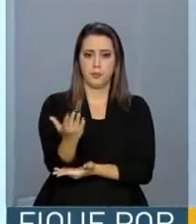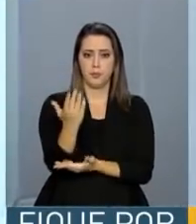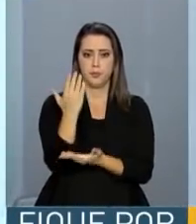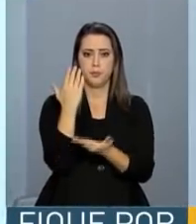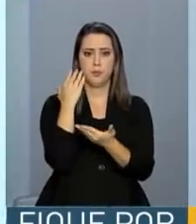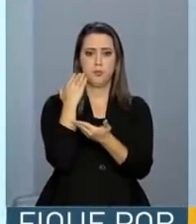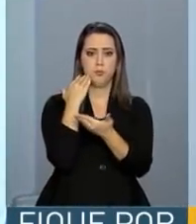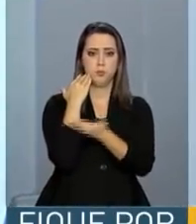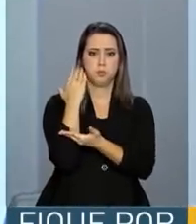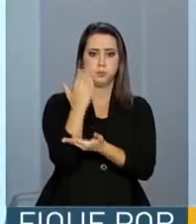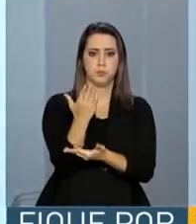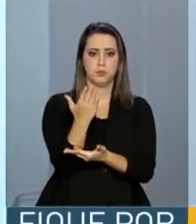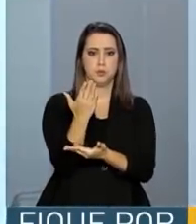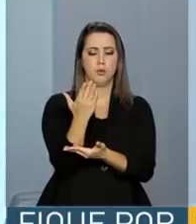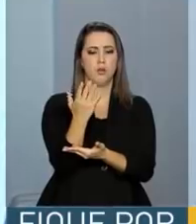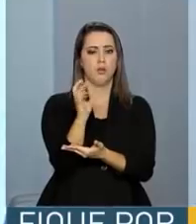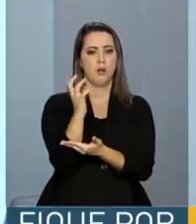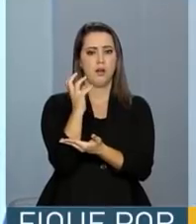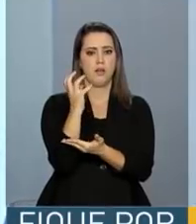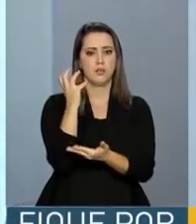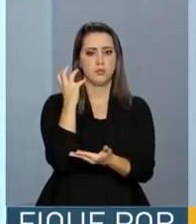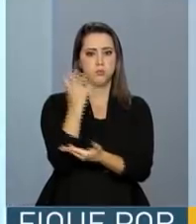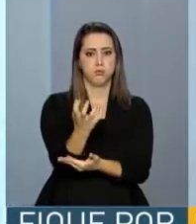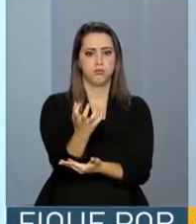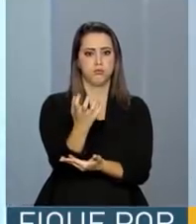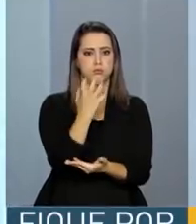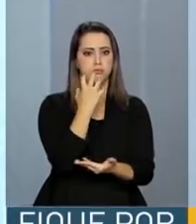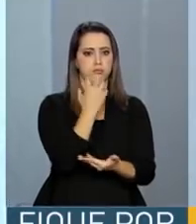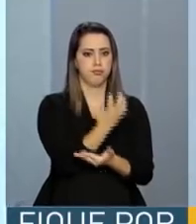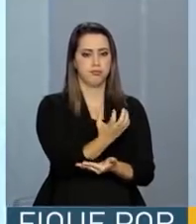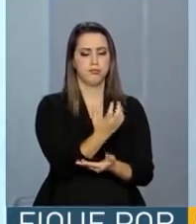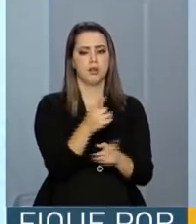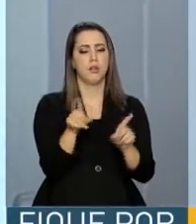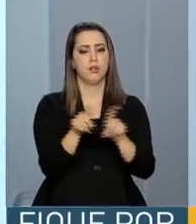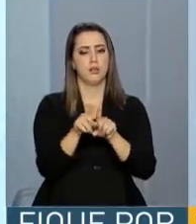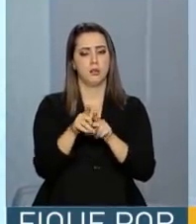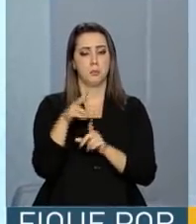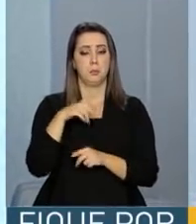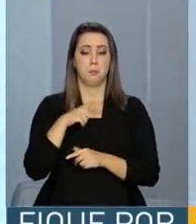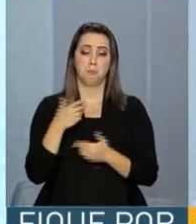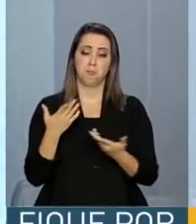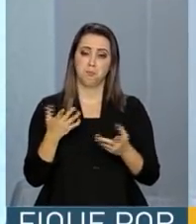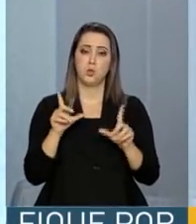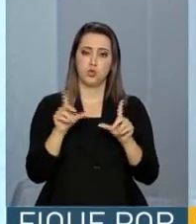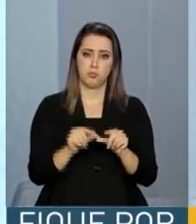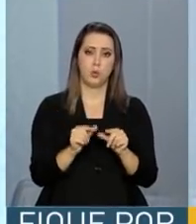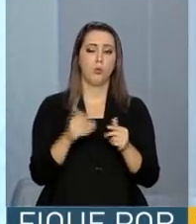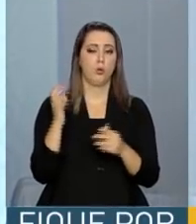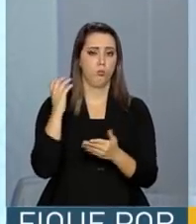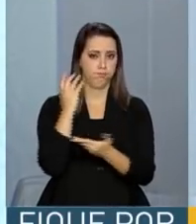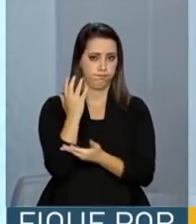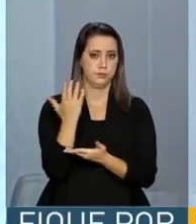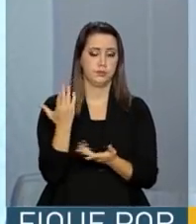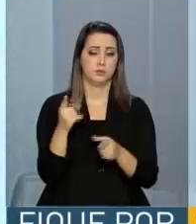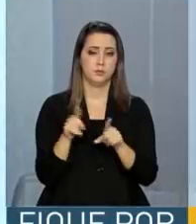do que nós temos uma presença internacional está melhorando junho aqui extraordinária